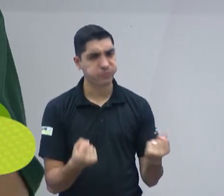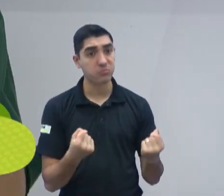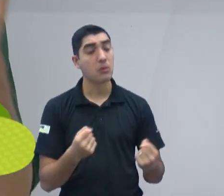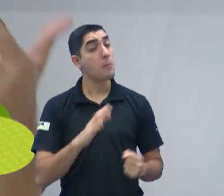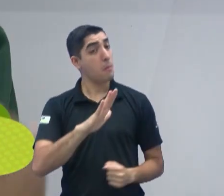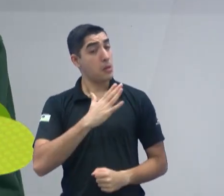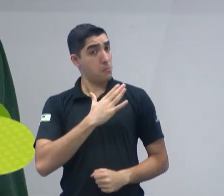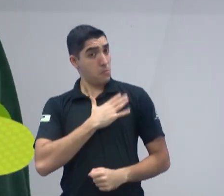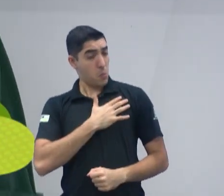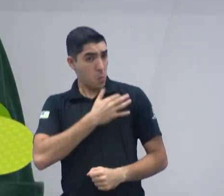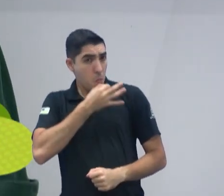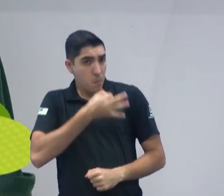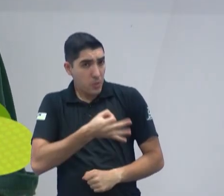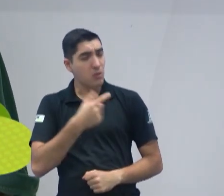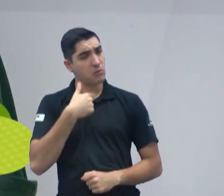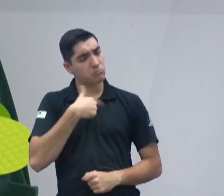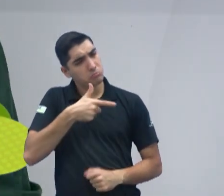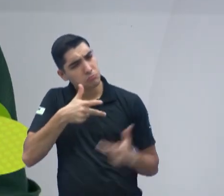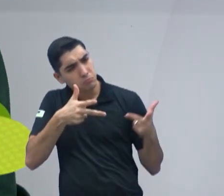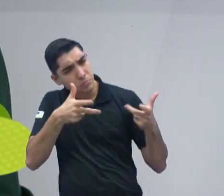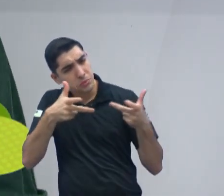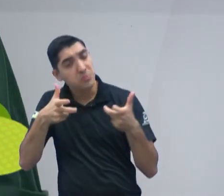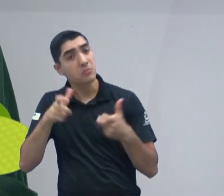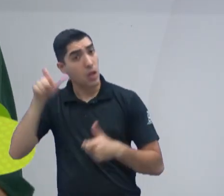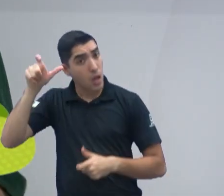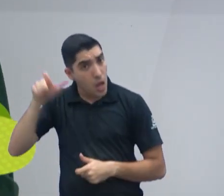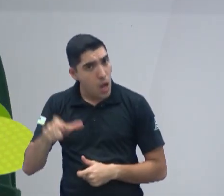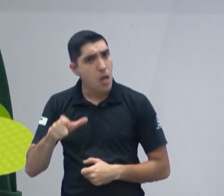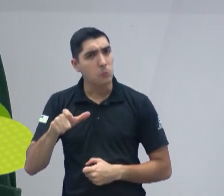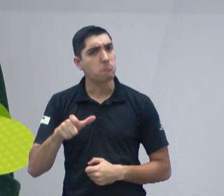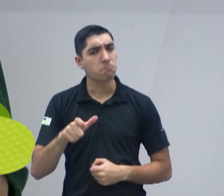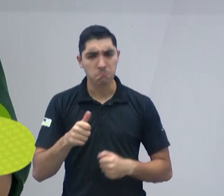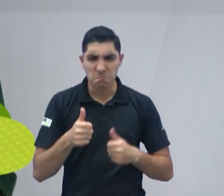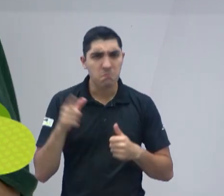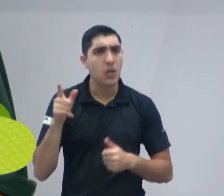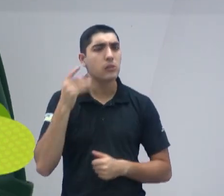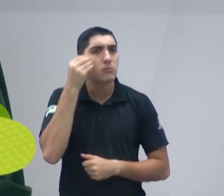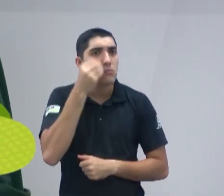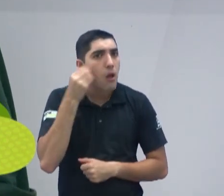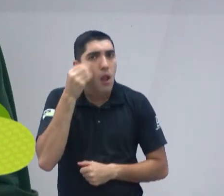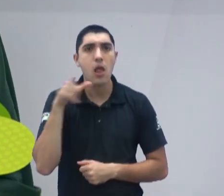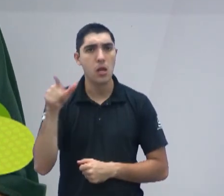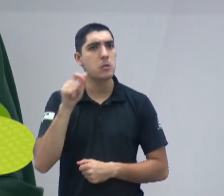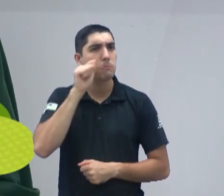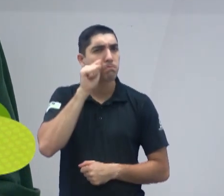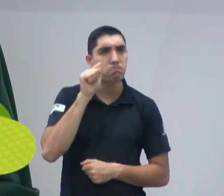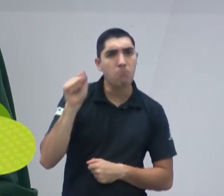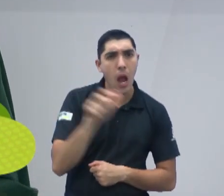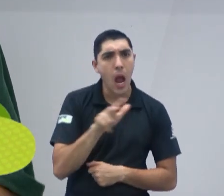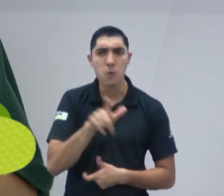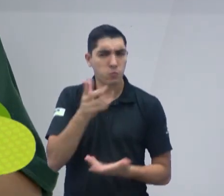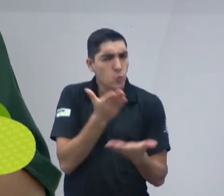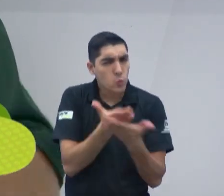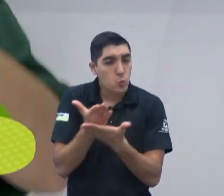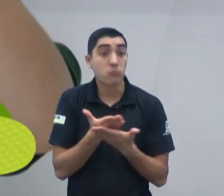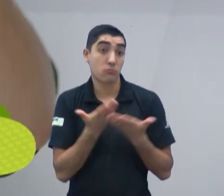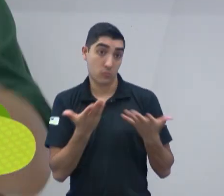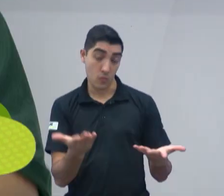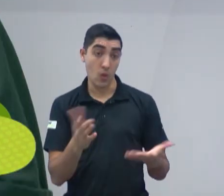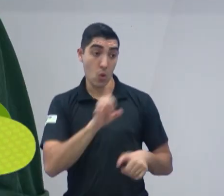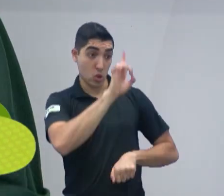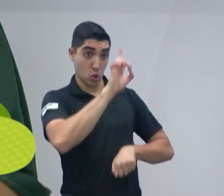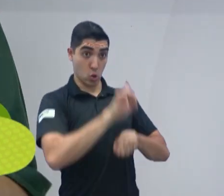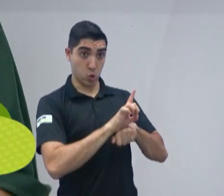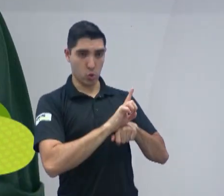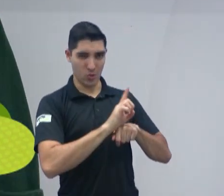pelo que a gente pode observar, conversar com ele, um cara muito promissor, que entende bastante de vôlei. É uma aposta da diretoria, um cara para médio e